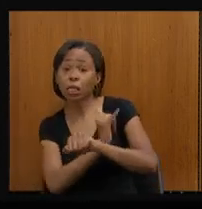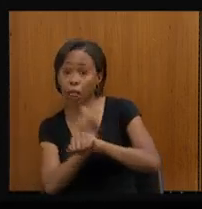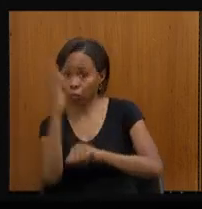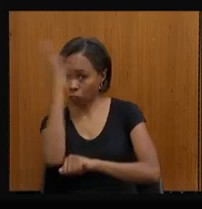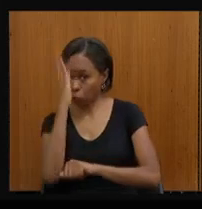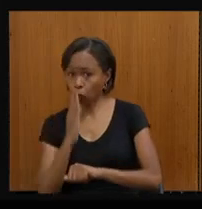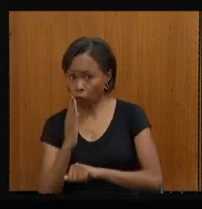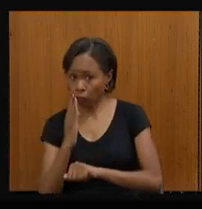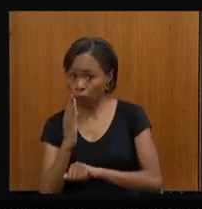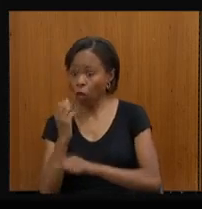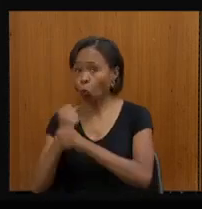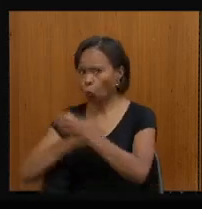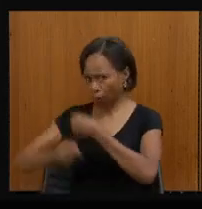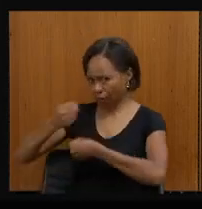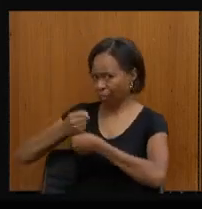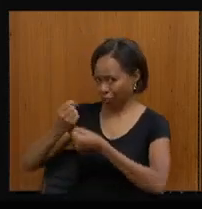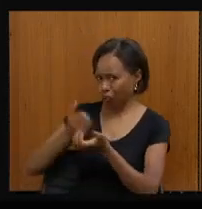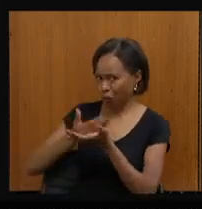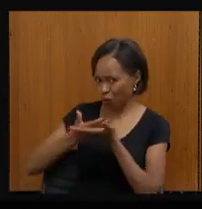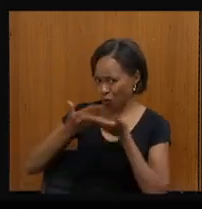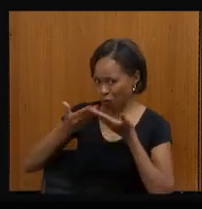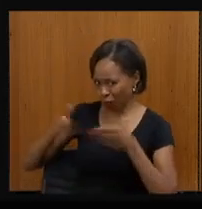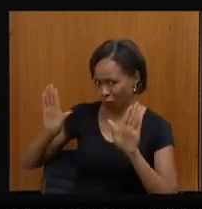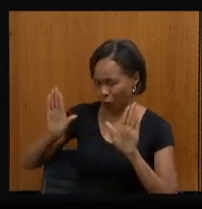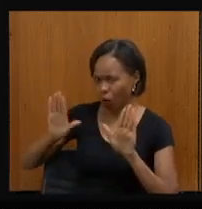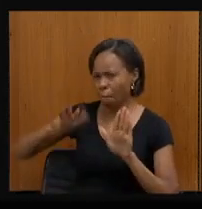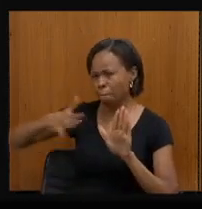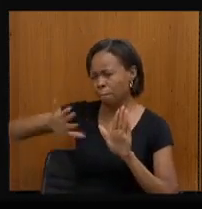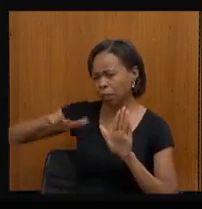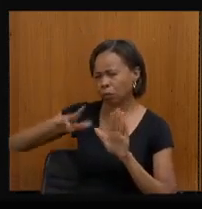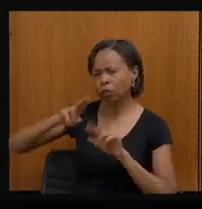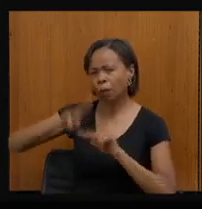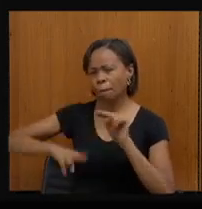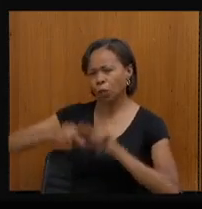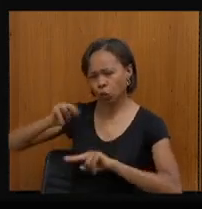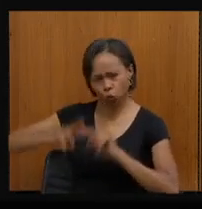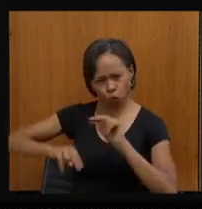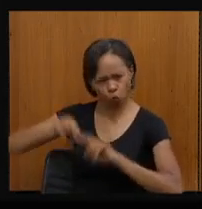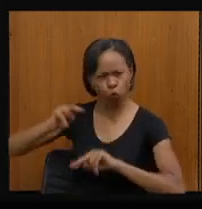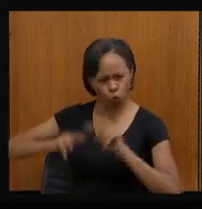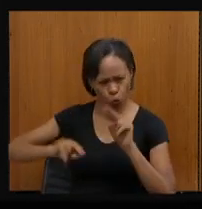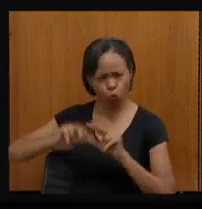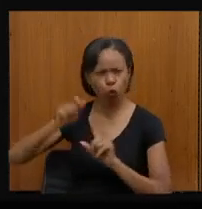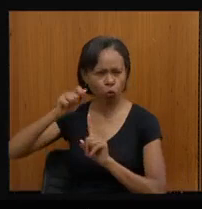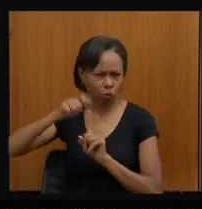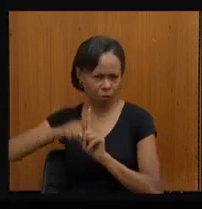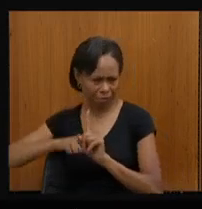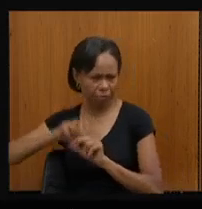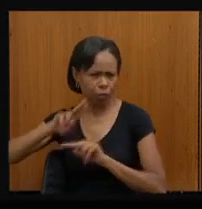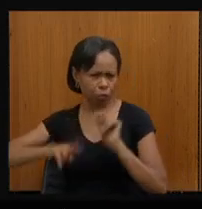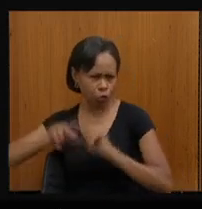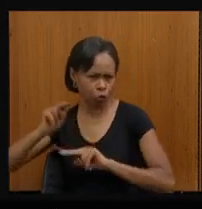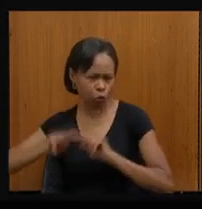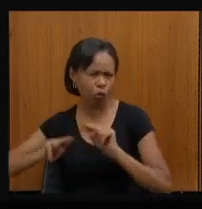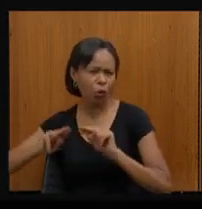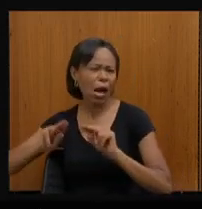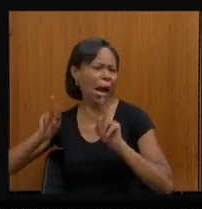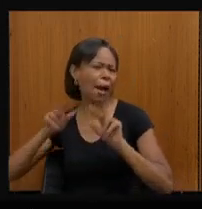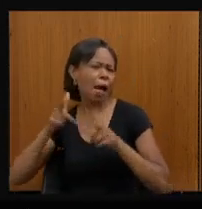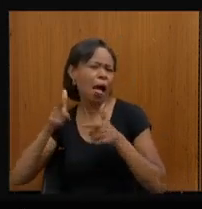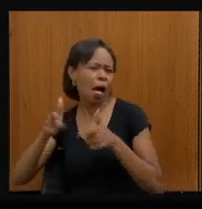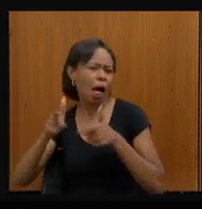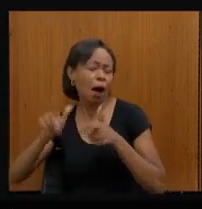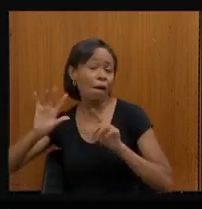foram lançados no ano passado foram ali em meados de Junho que se convencionou até de chamar de do verão do